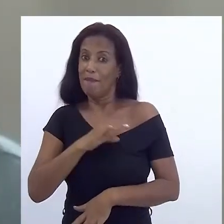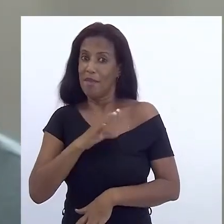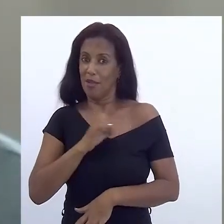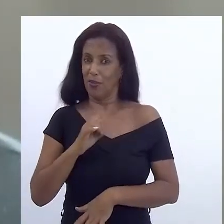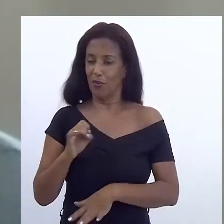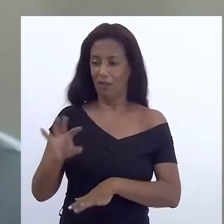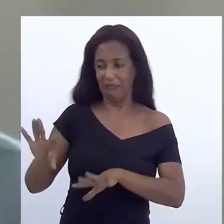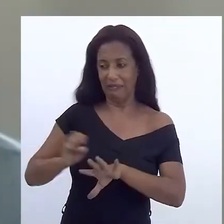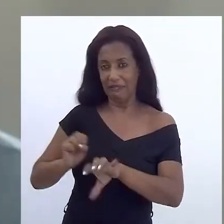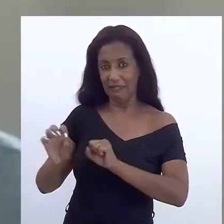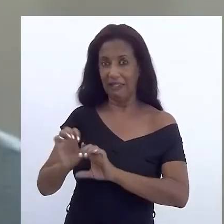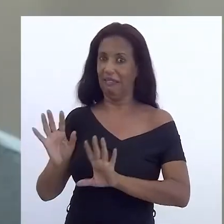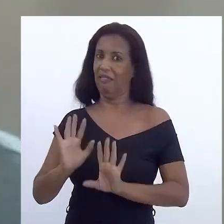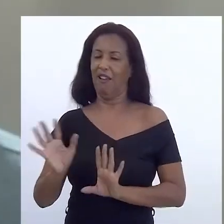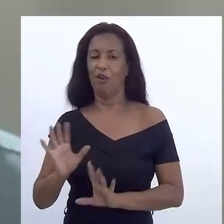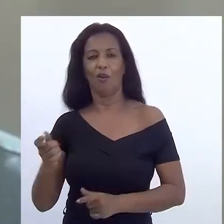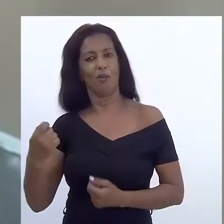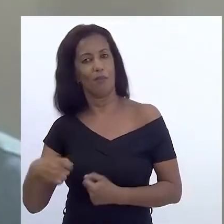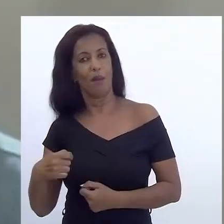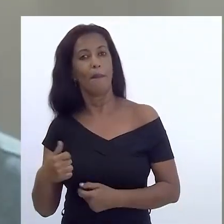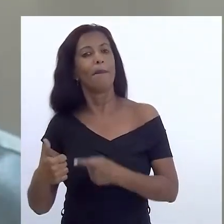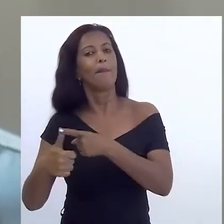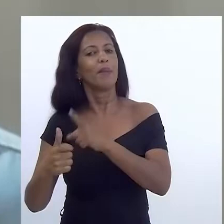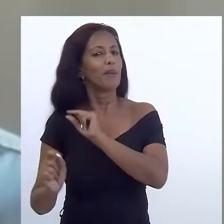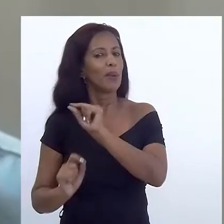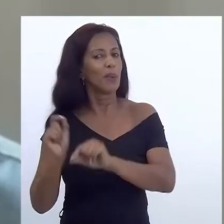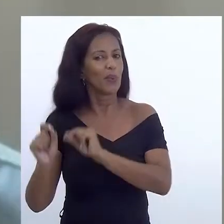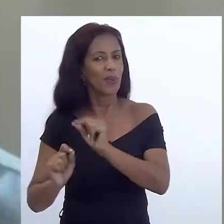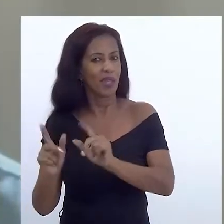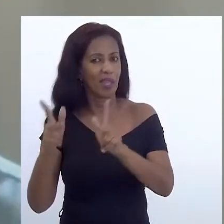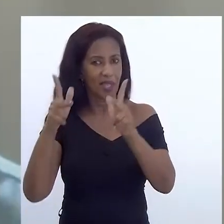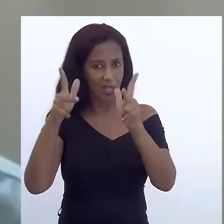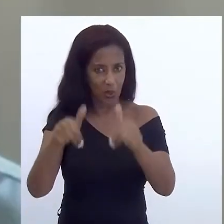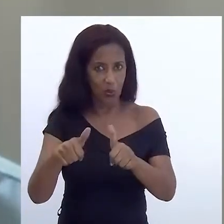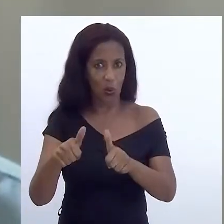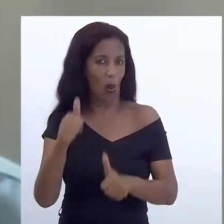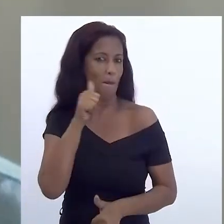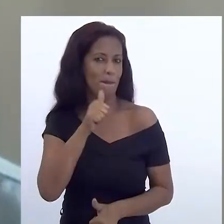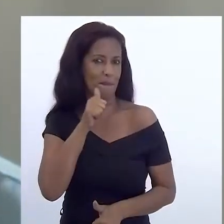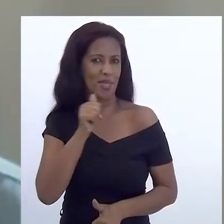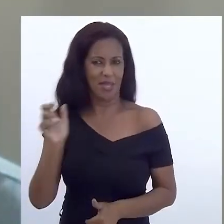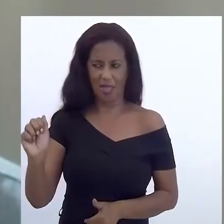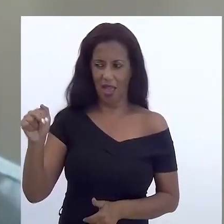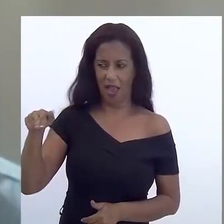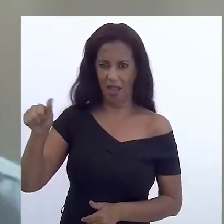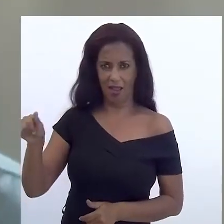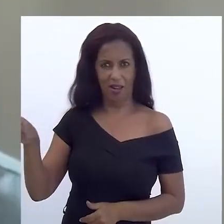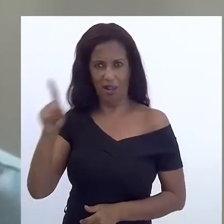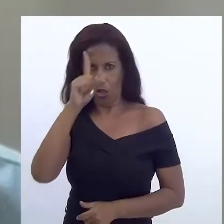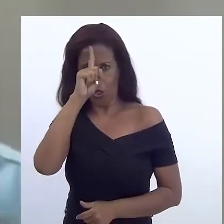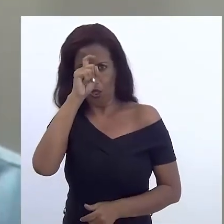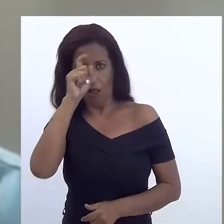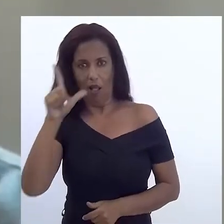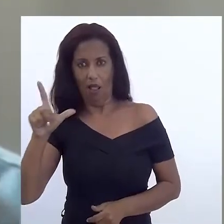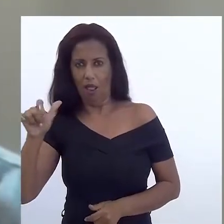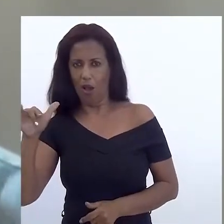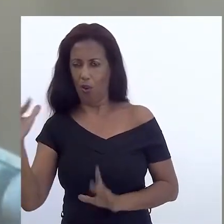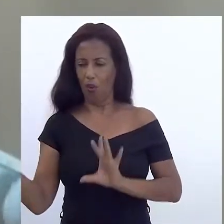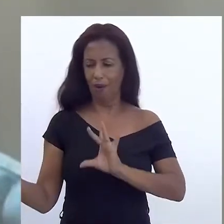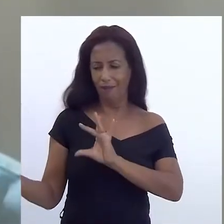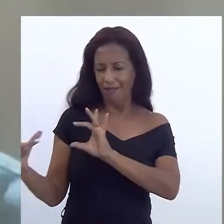animal. O que primeiro se estabelece, como foi o caso dessa menina lá do Hospital da Lagoa, é um